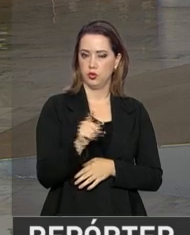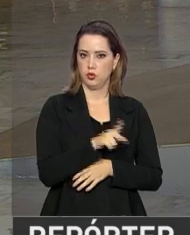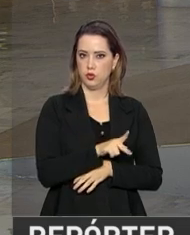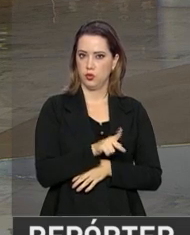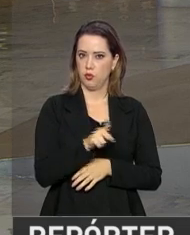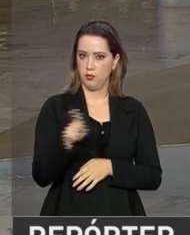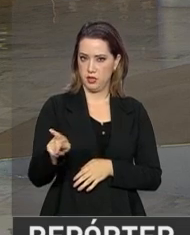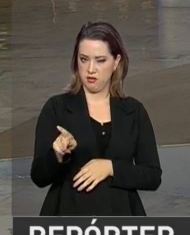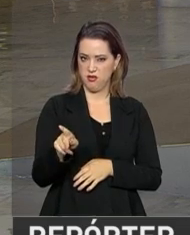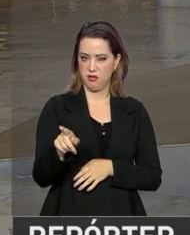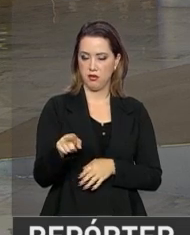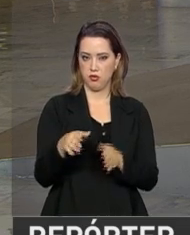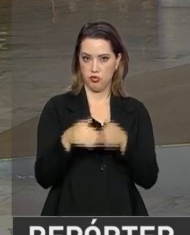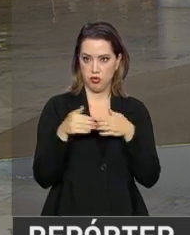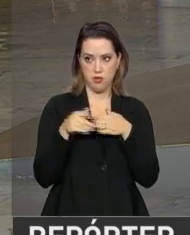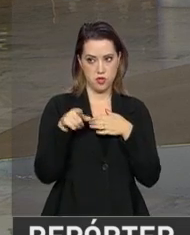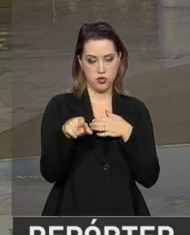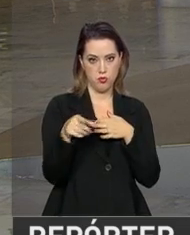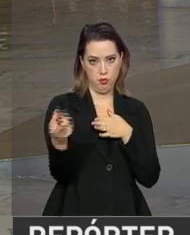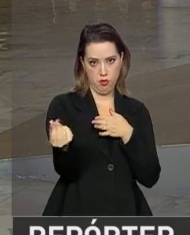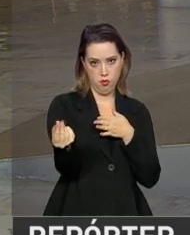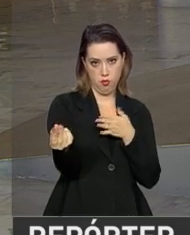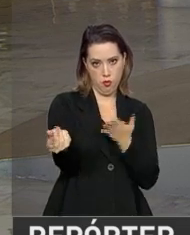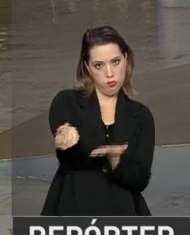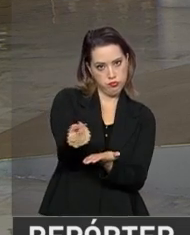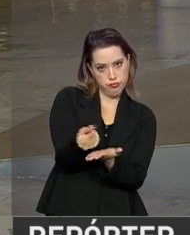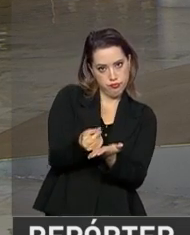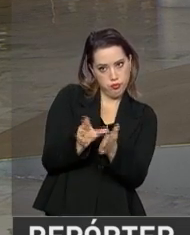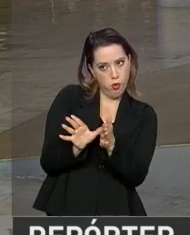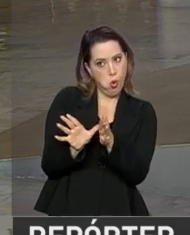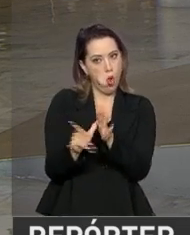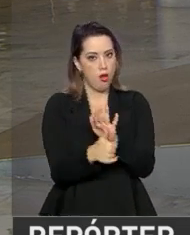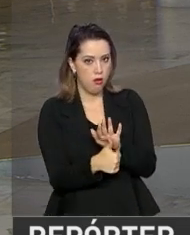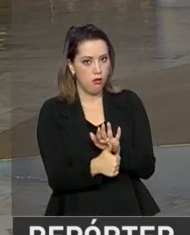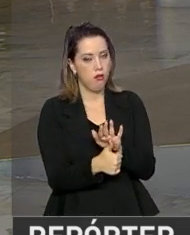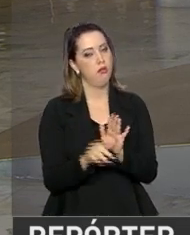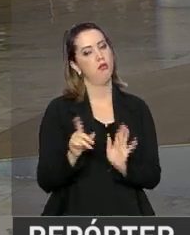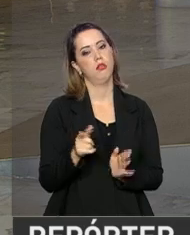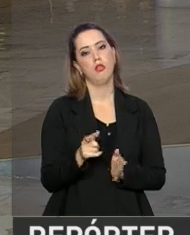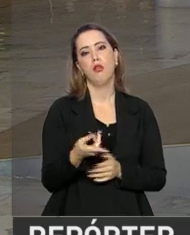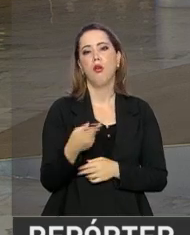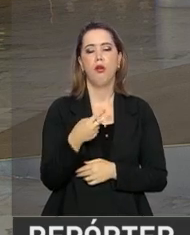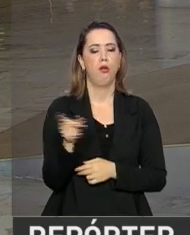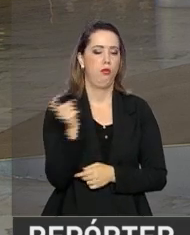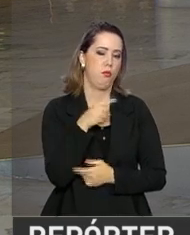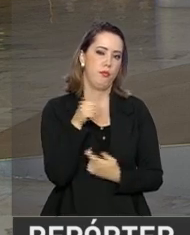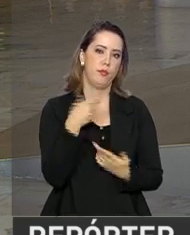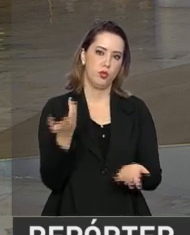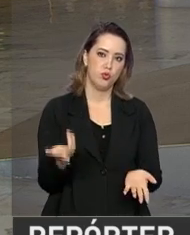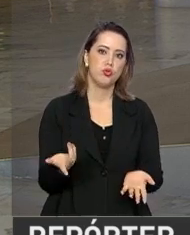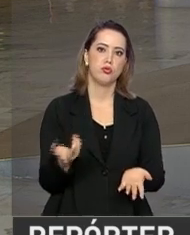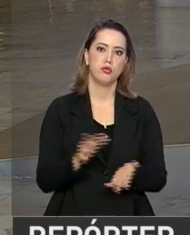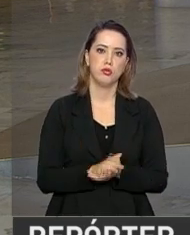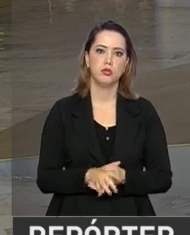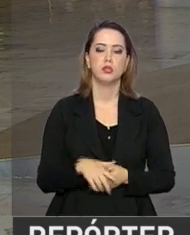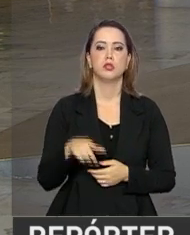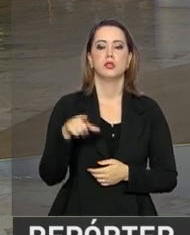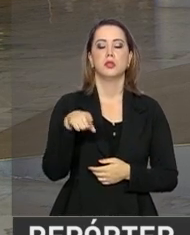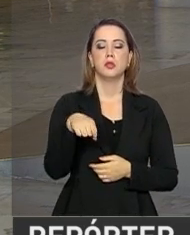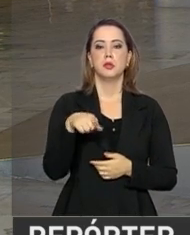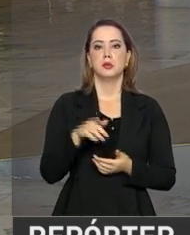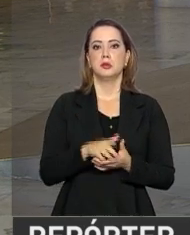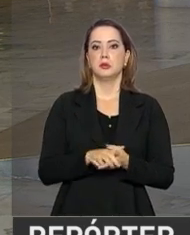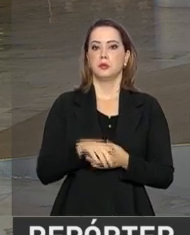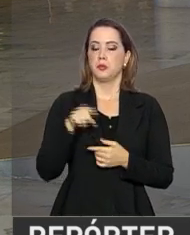ex-presidente da Transpetro recursos ilícitos para o financiamento da campanha eleitoral do então candidato à prefeitura de São Paulo Gabriel